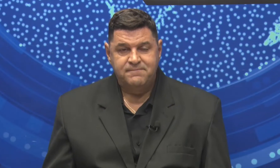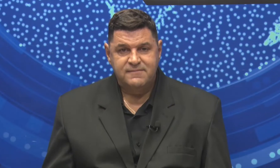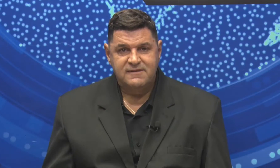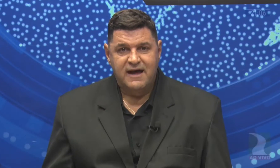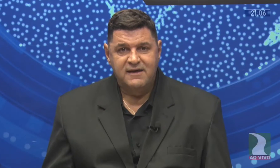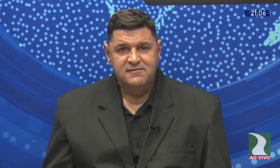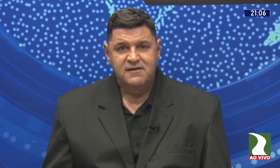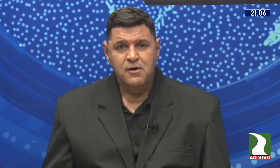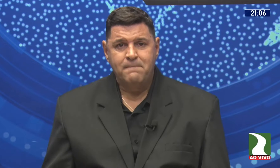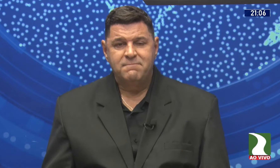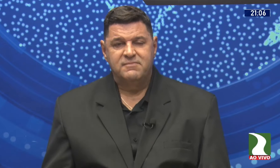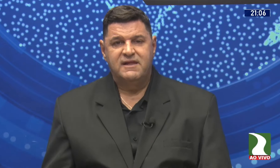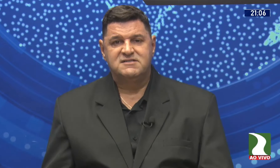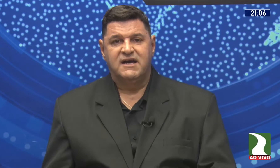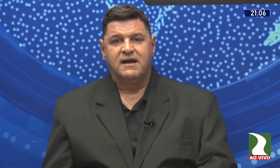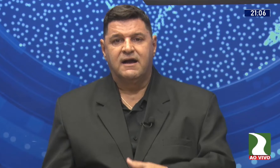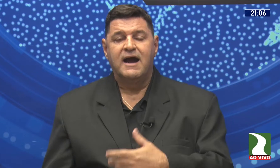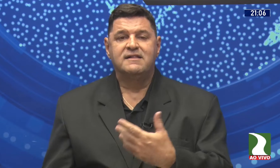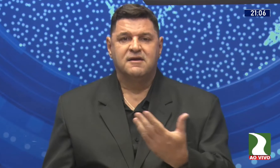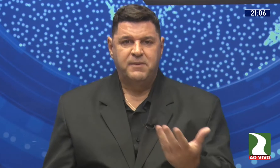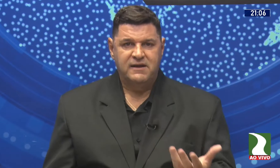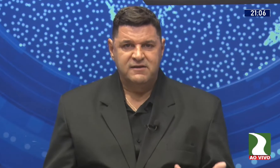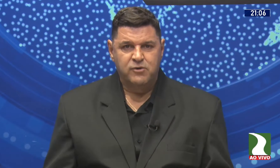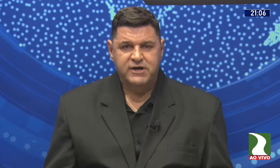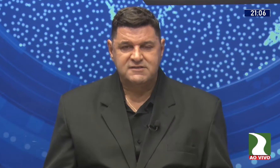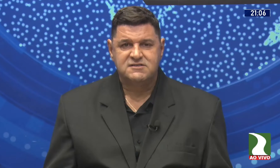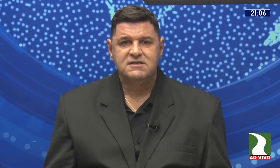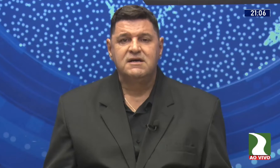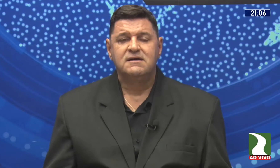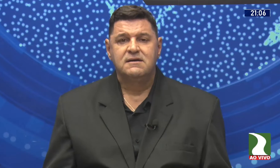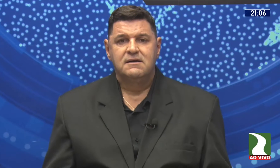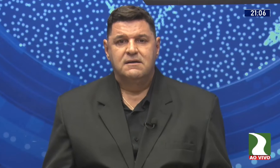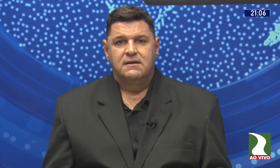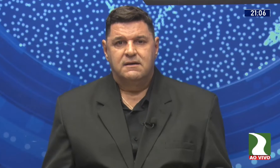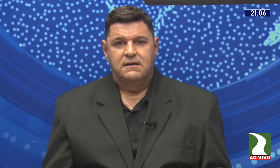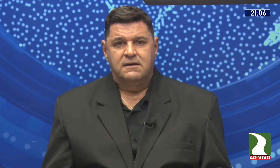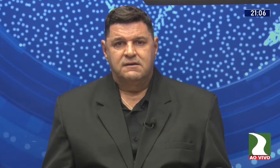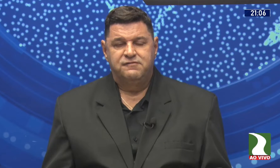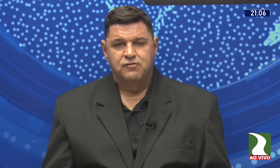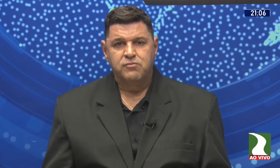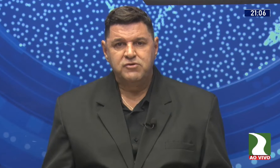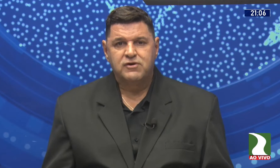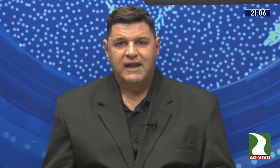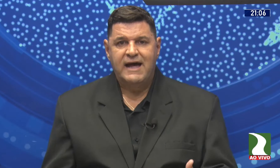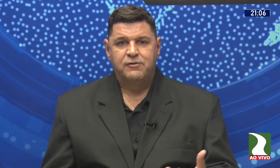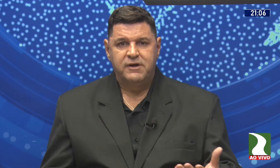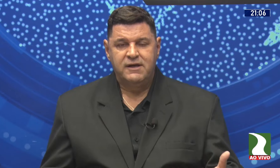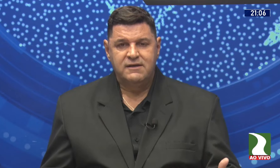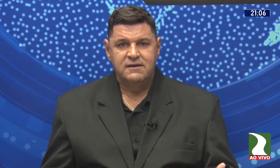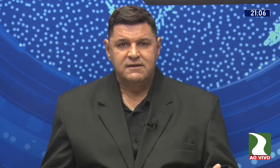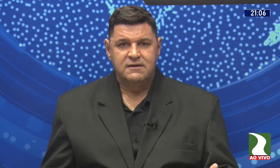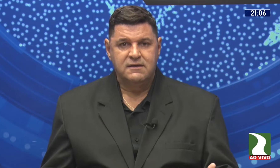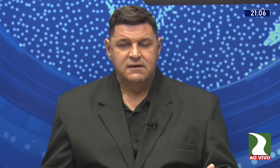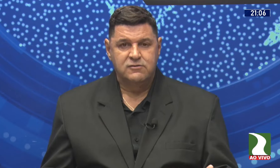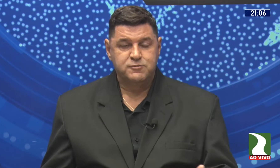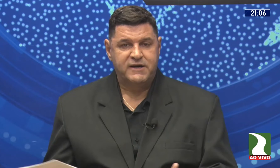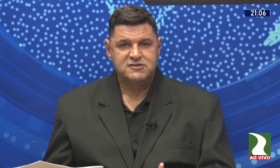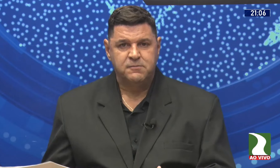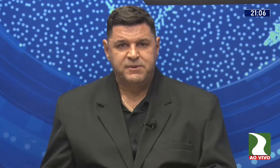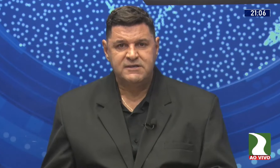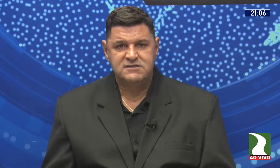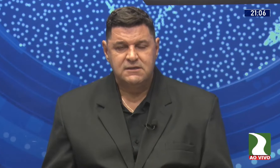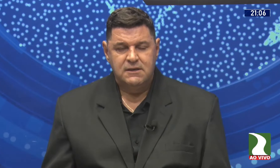Muito bem, tá aí então. Nessa Carta pela Democracia, ficou muito claro aí que